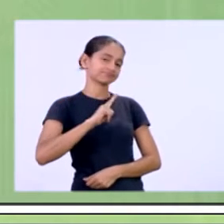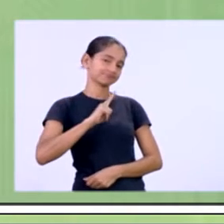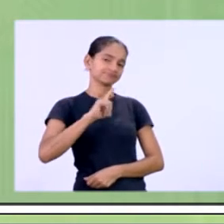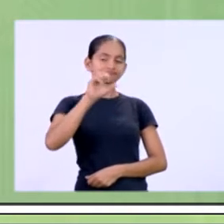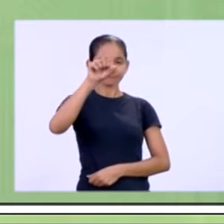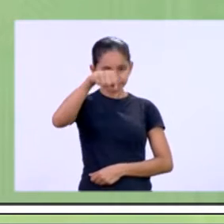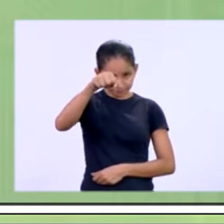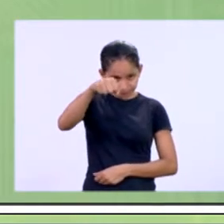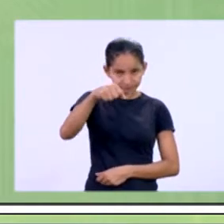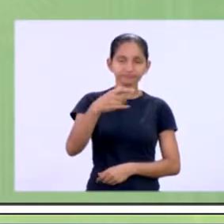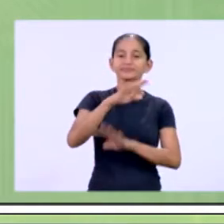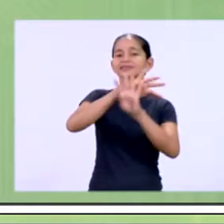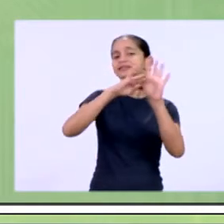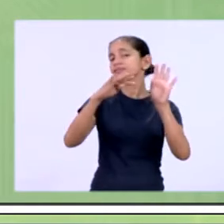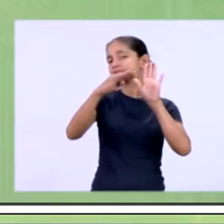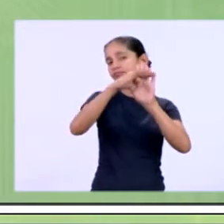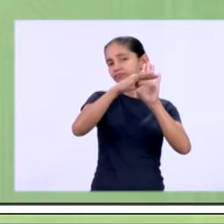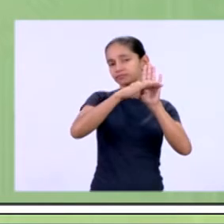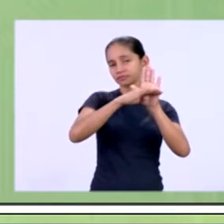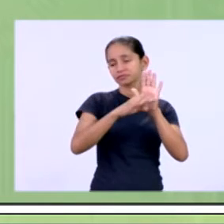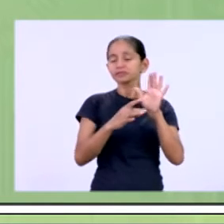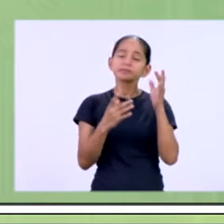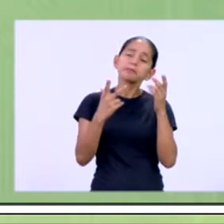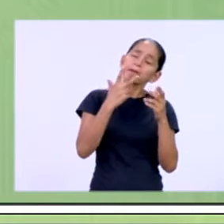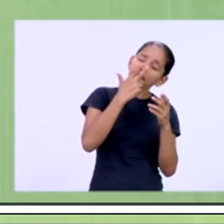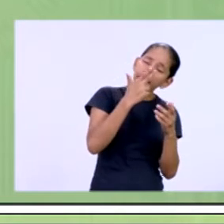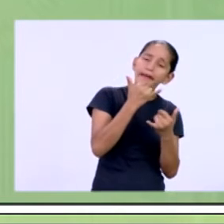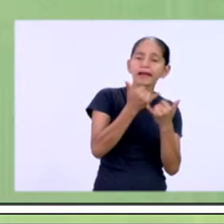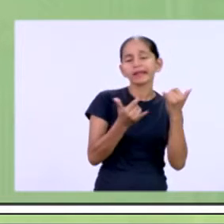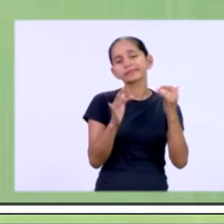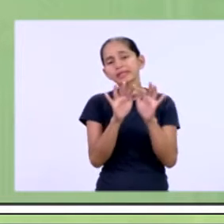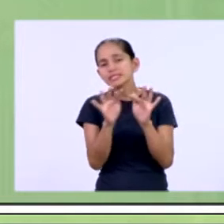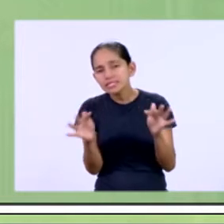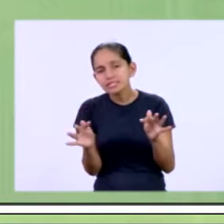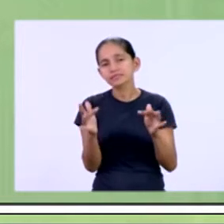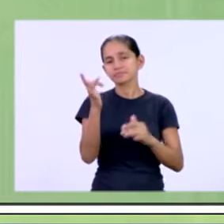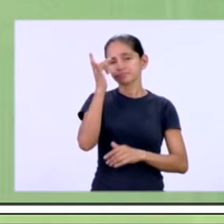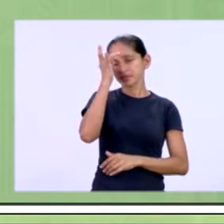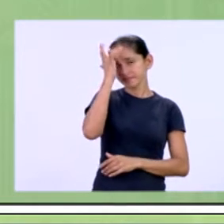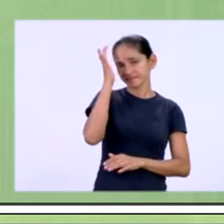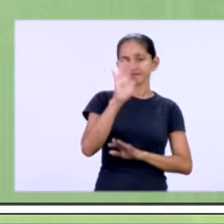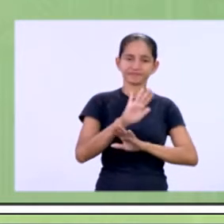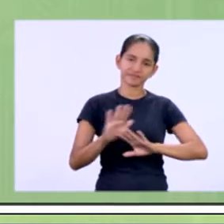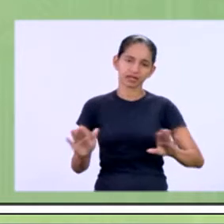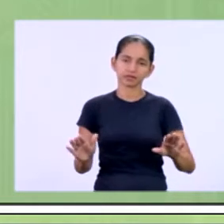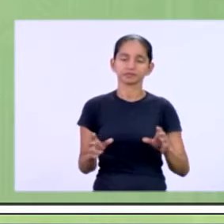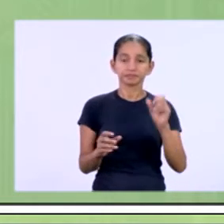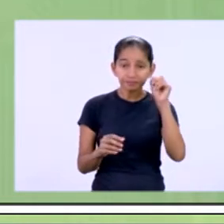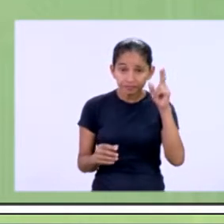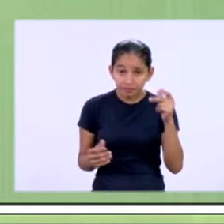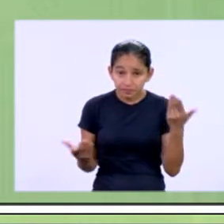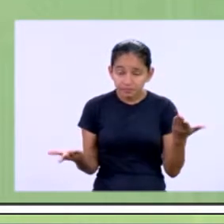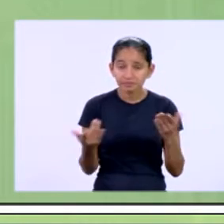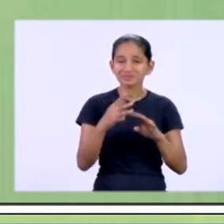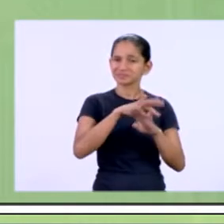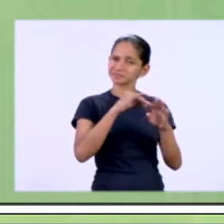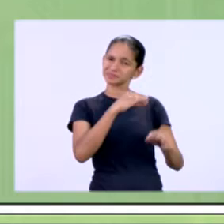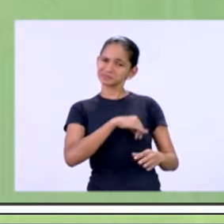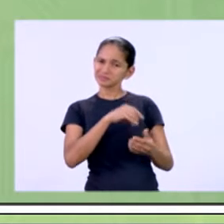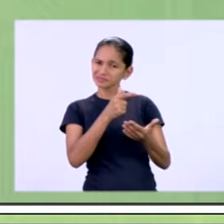da tabela. Correto? Mas ele não paga sobre a folha. Sobre a folha, ele não